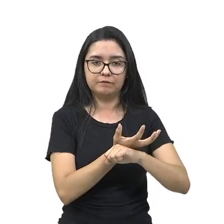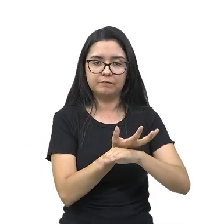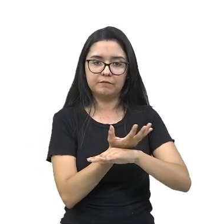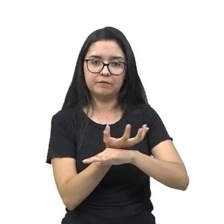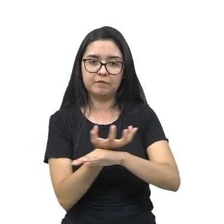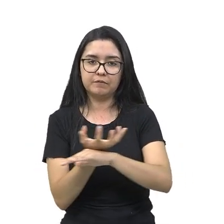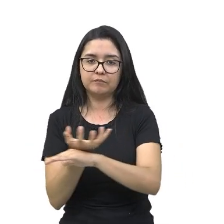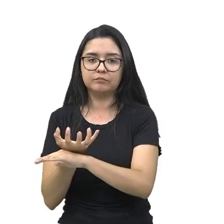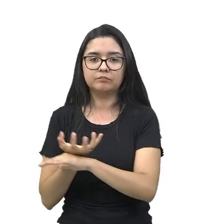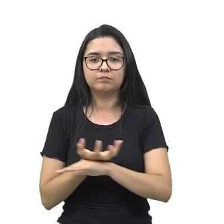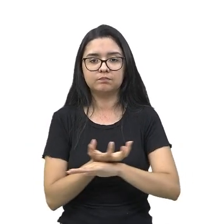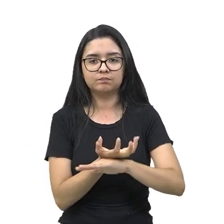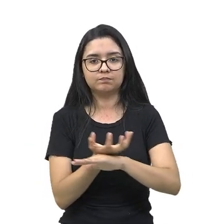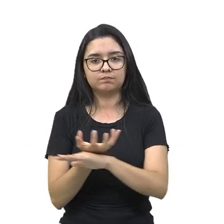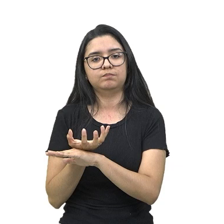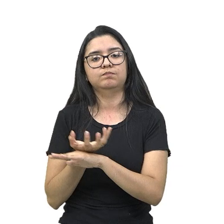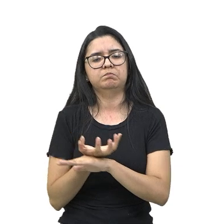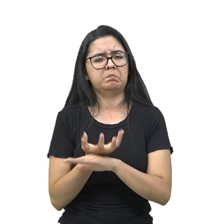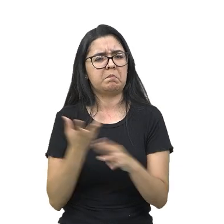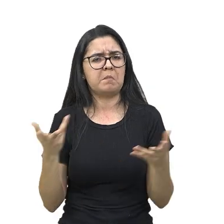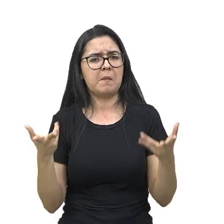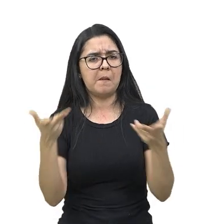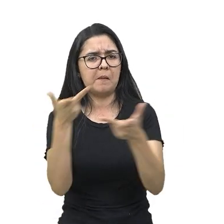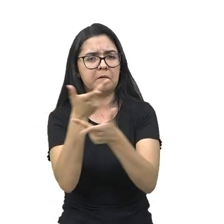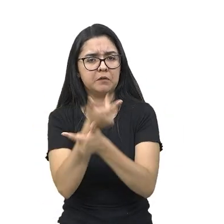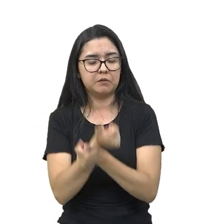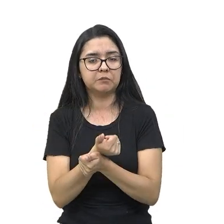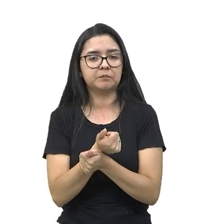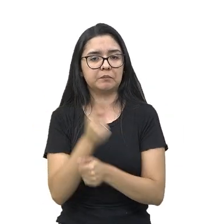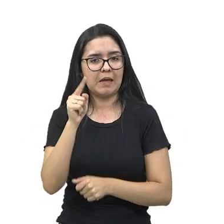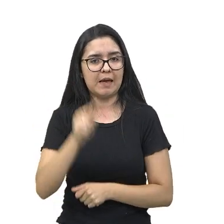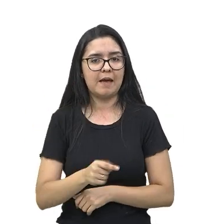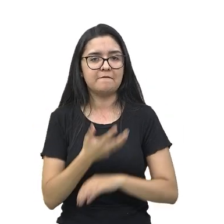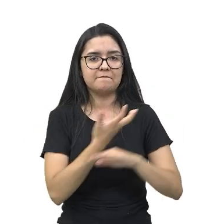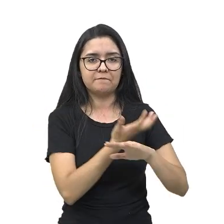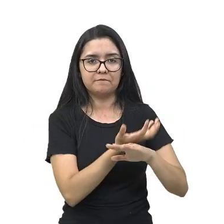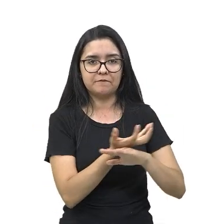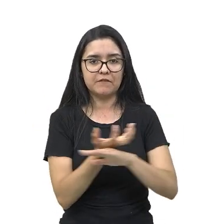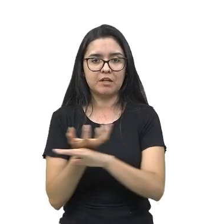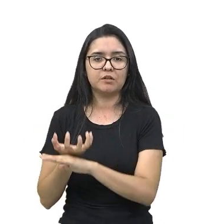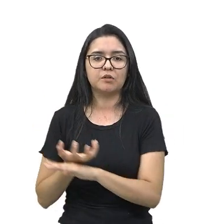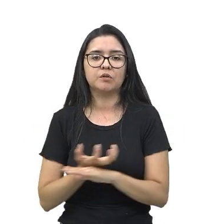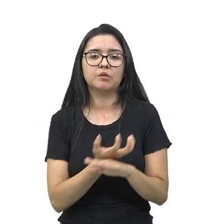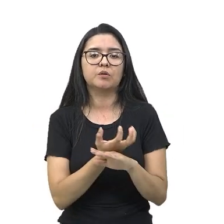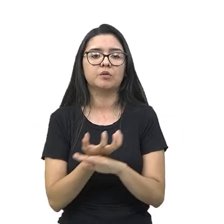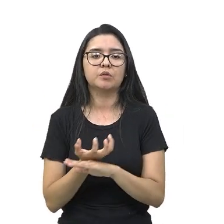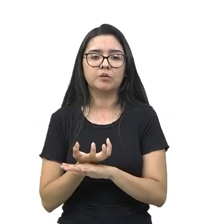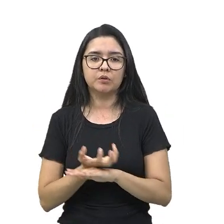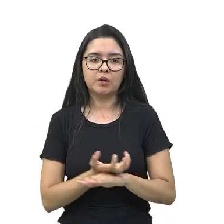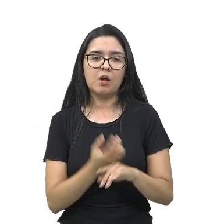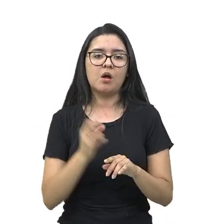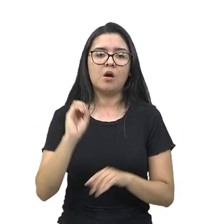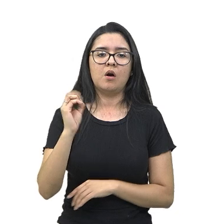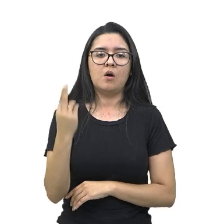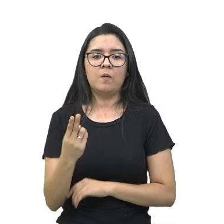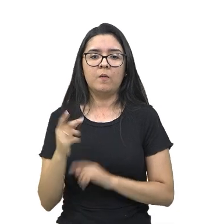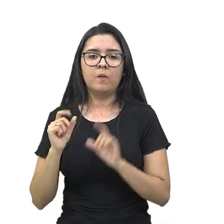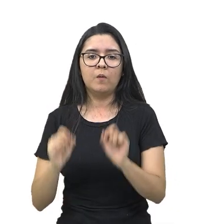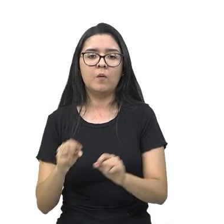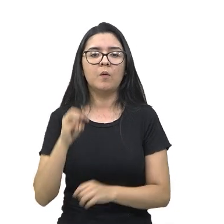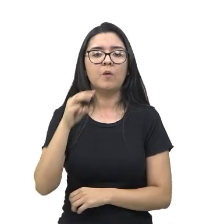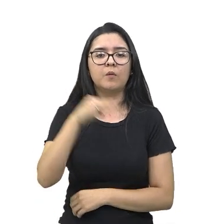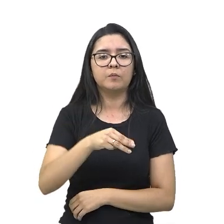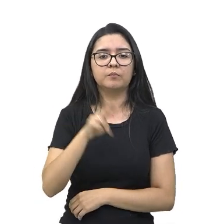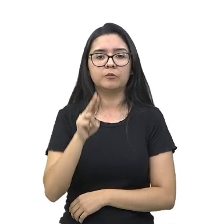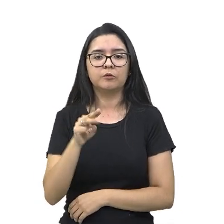Águas, única e majestosa, que é a Vitória Régia, ou Mumuru, como é chamada pelos índios tupis guaranis,